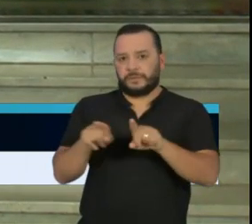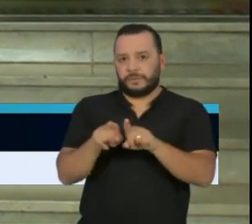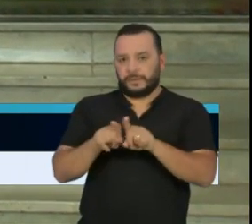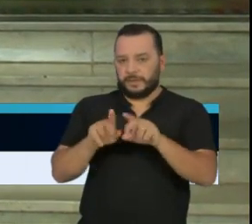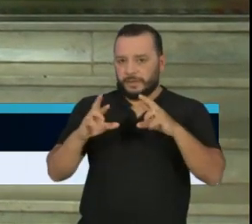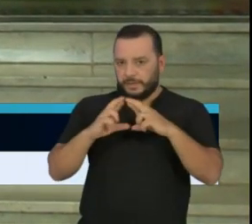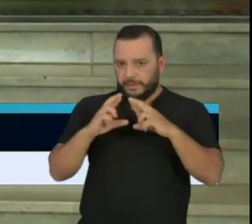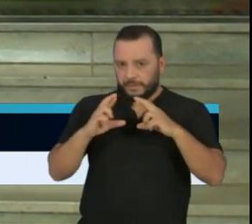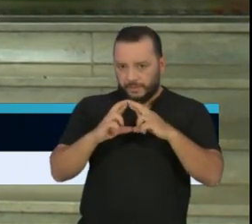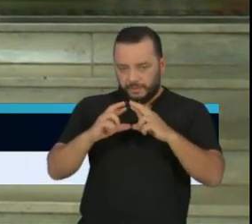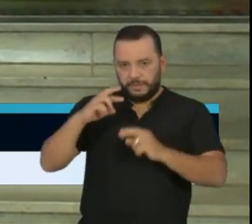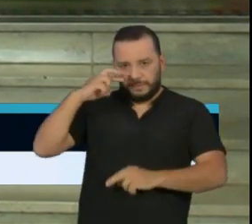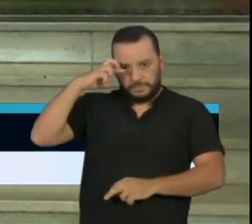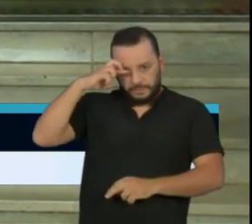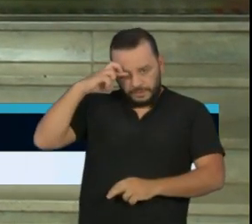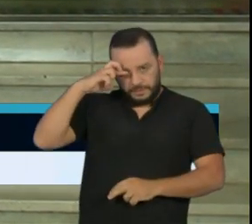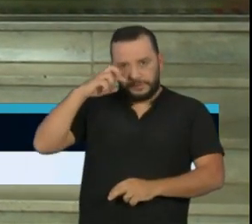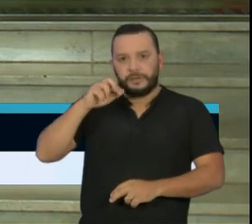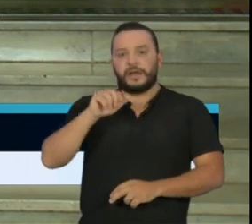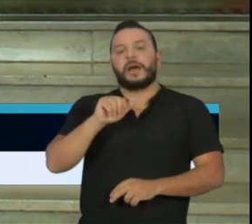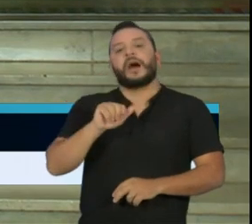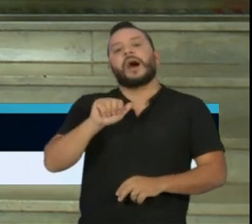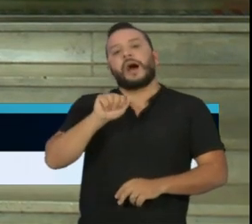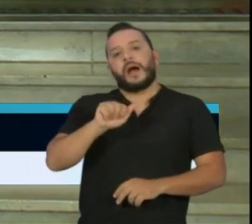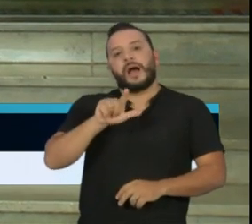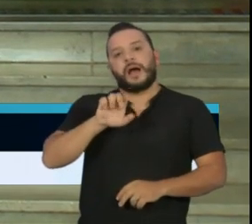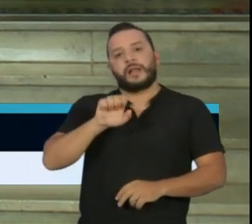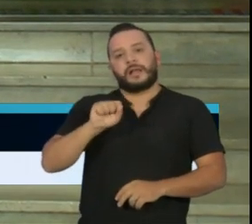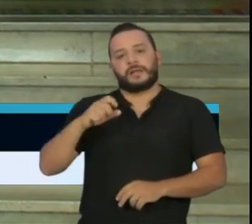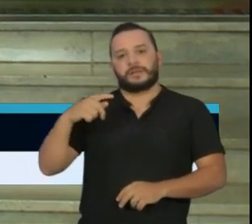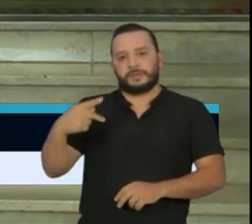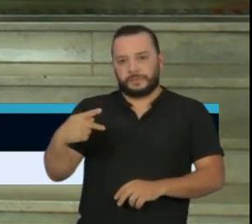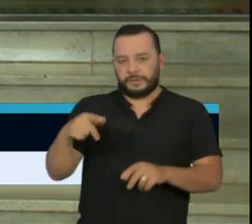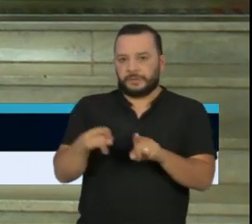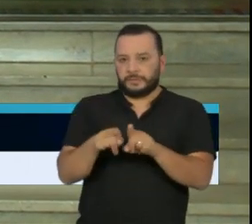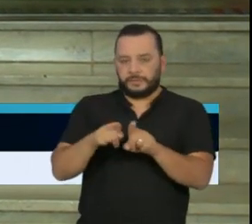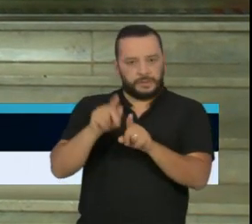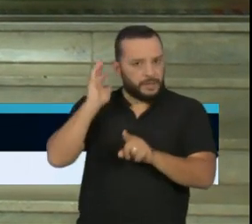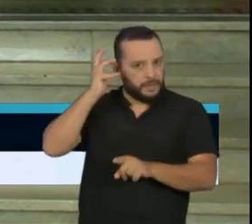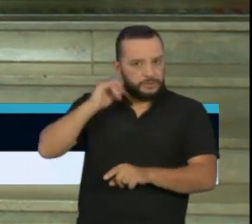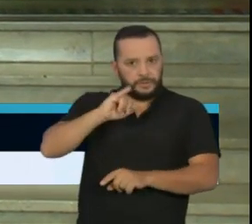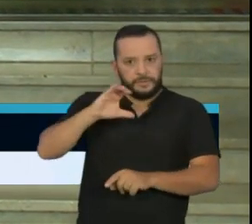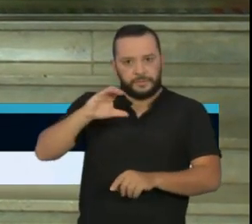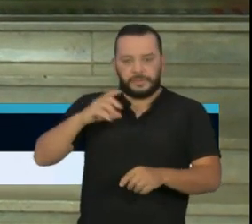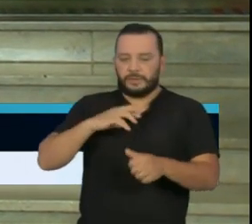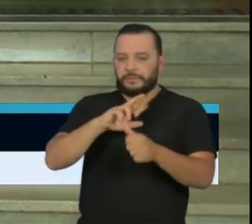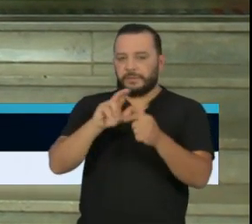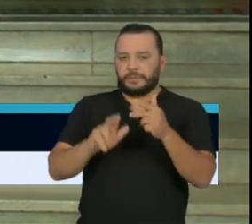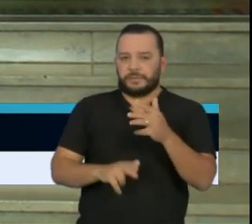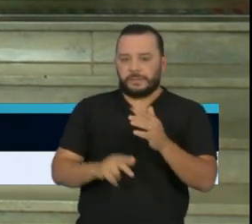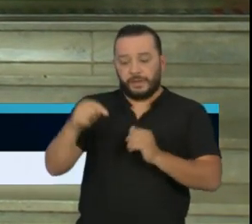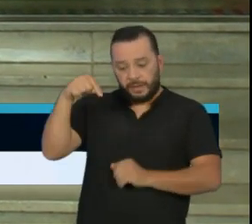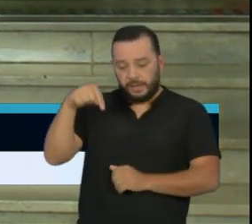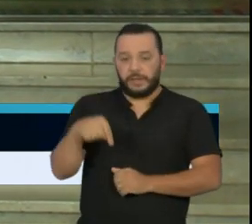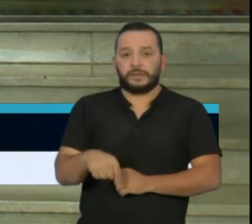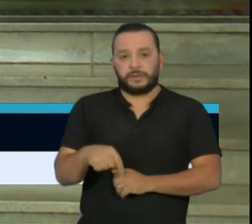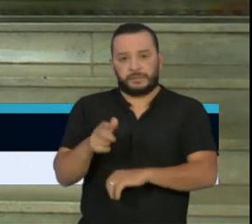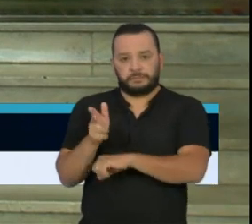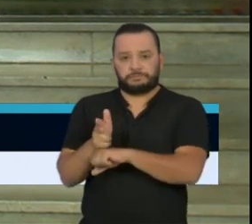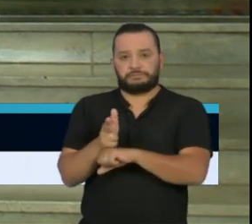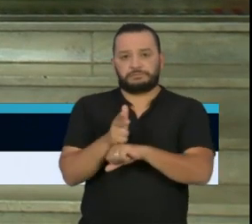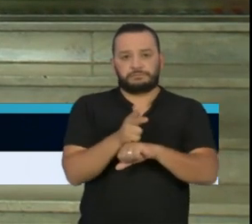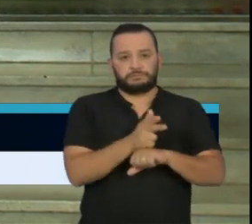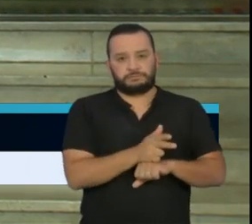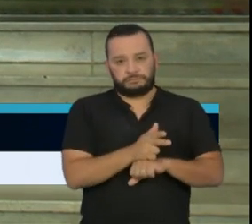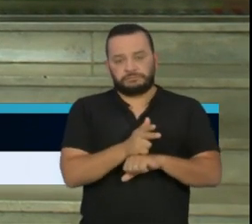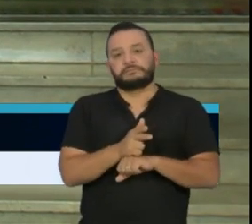Rede Brasil, a TV Alesp e a TV e Rádio Jovem Pan, que estão transmitindo direto aqui do Palácio dos Bandeirantes essa coletiva,